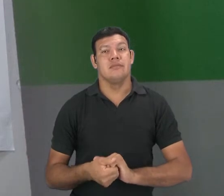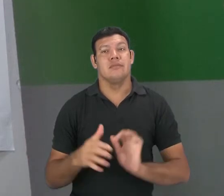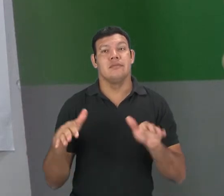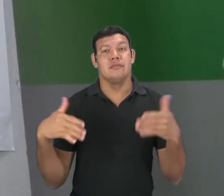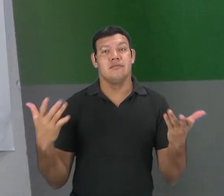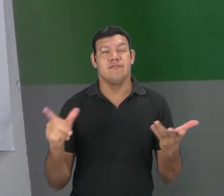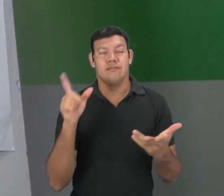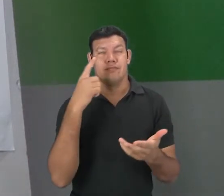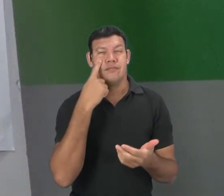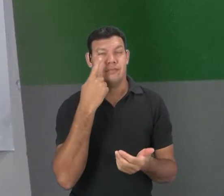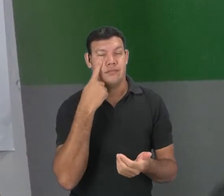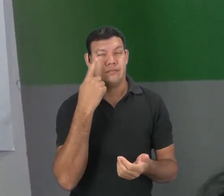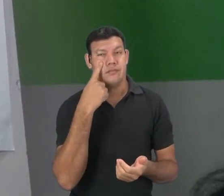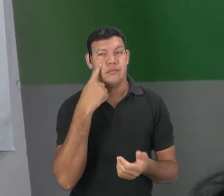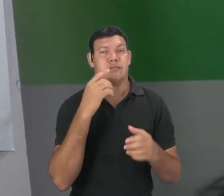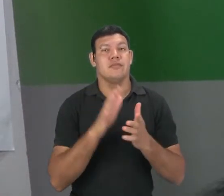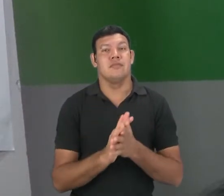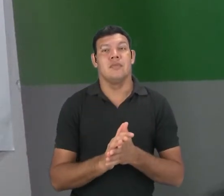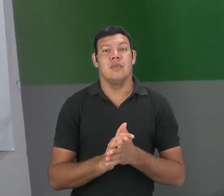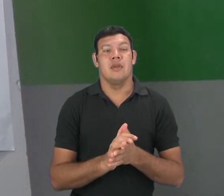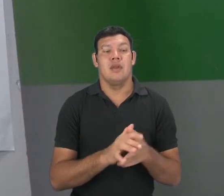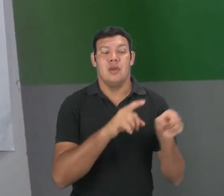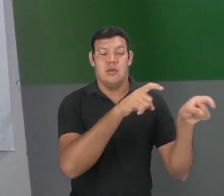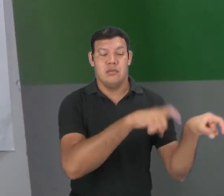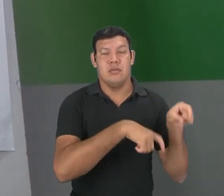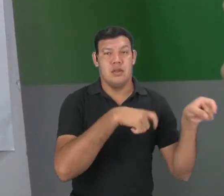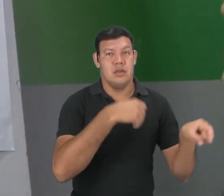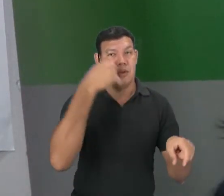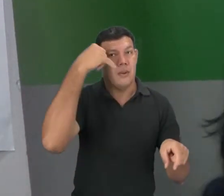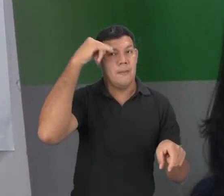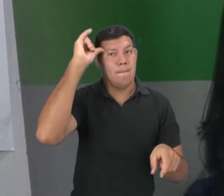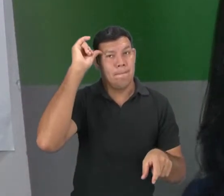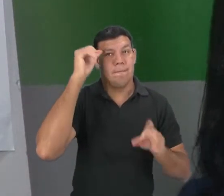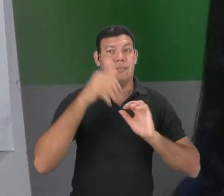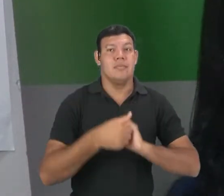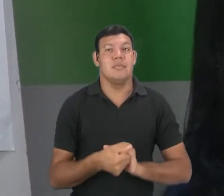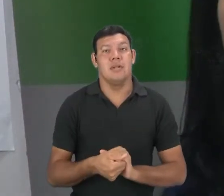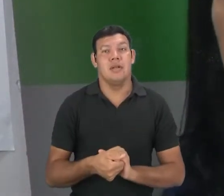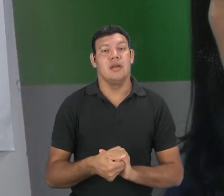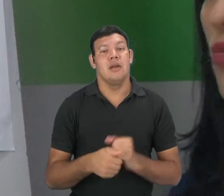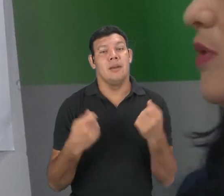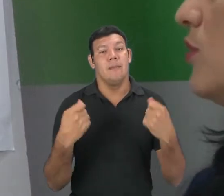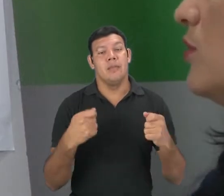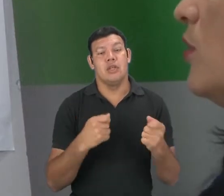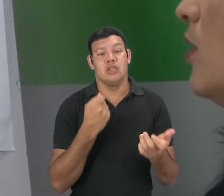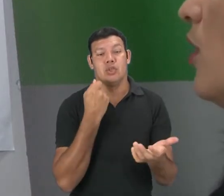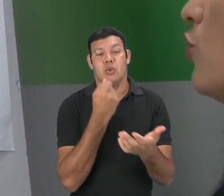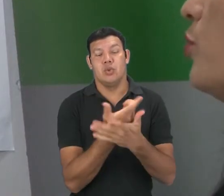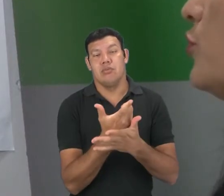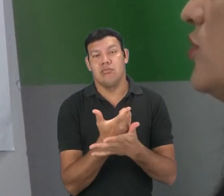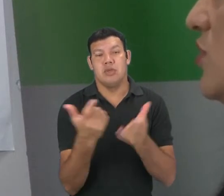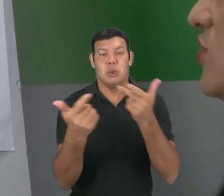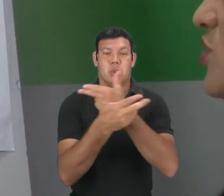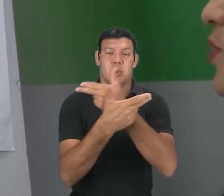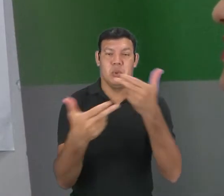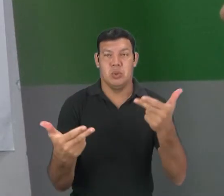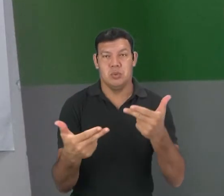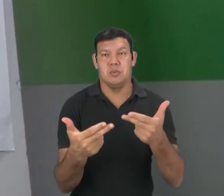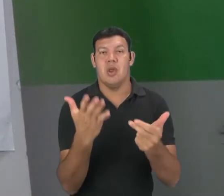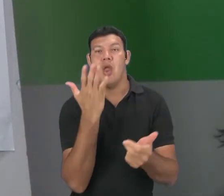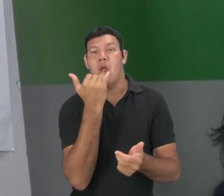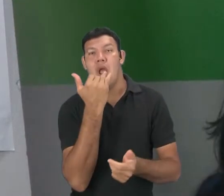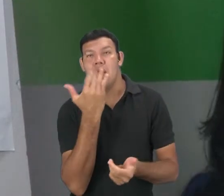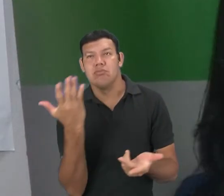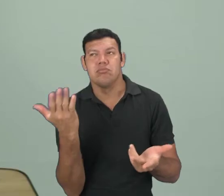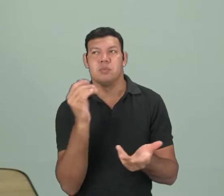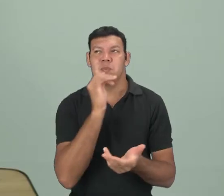Aí a gente vê outros serviços, por exemplo, no campo a gente não vê se a pessoa precisar de comprar algum produto, algum produto que esteja